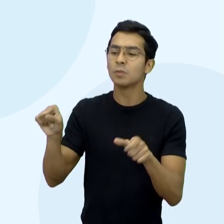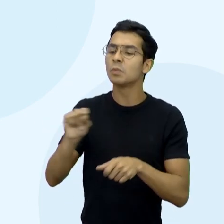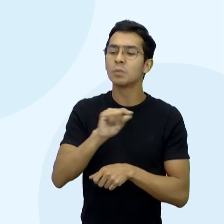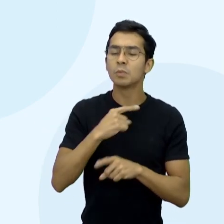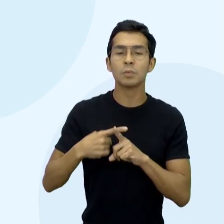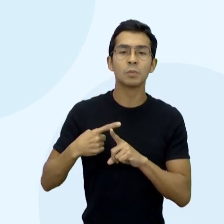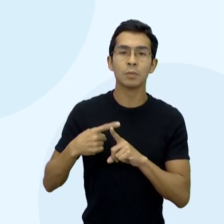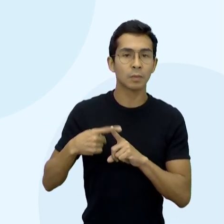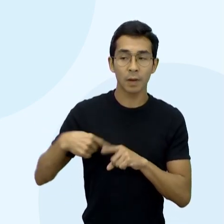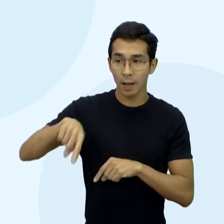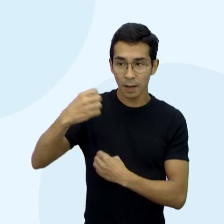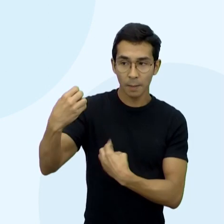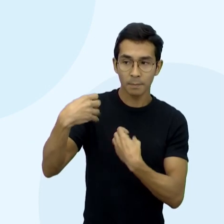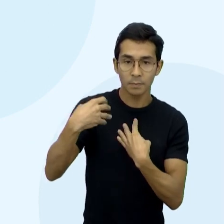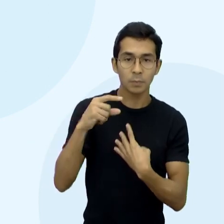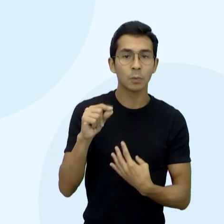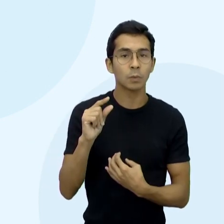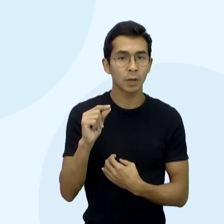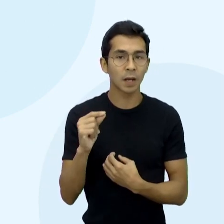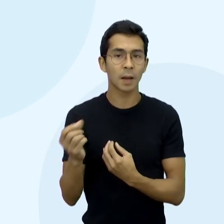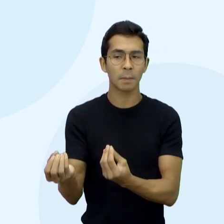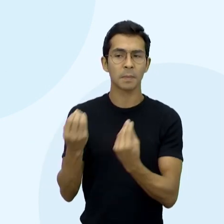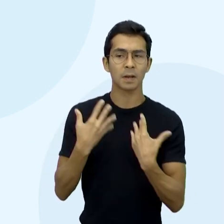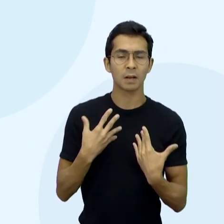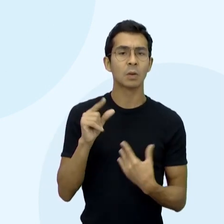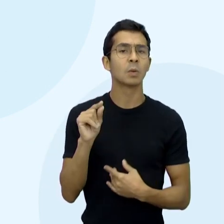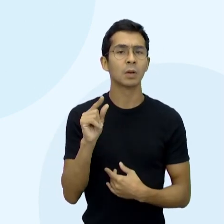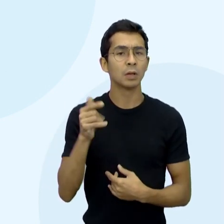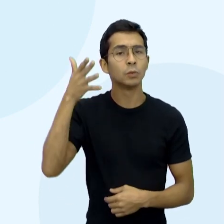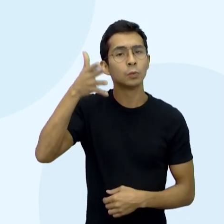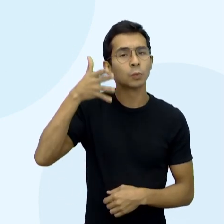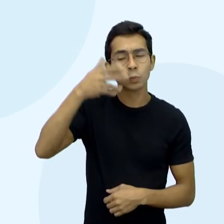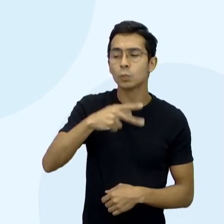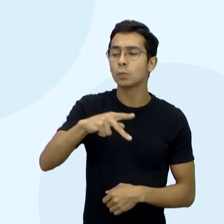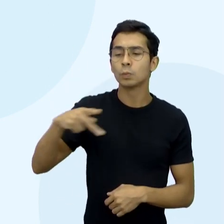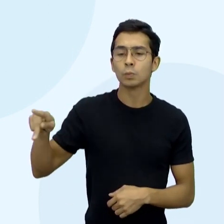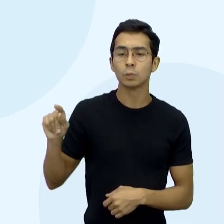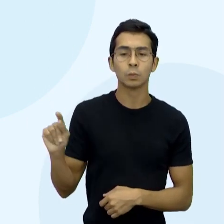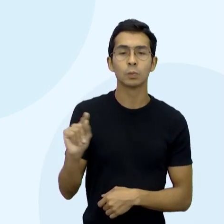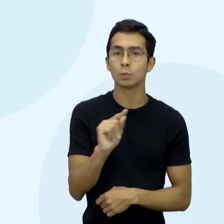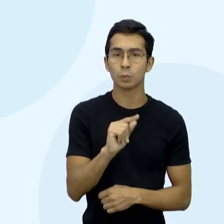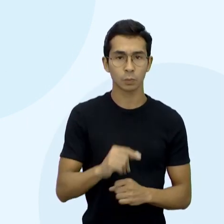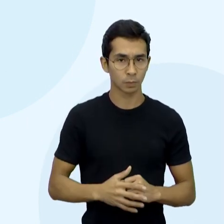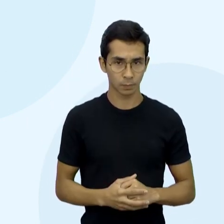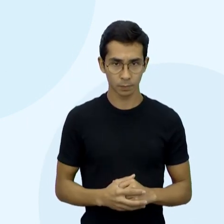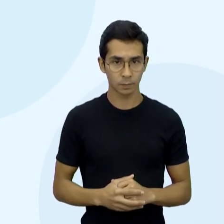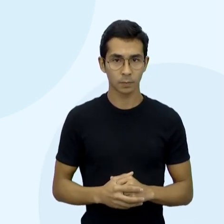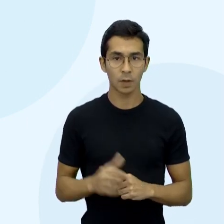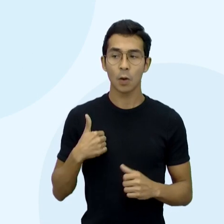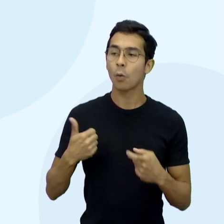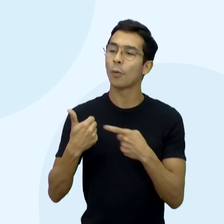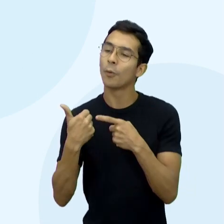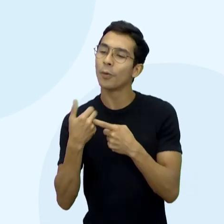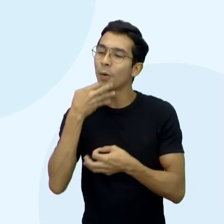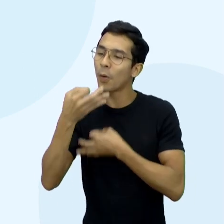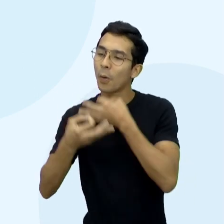elas? O que elas têm a nos oferecer? Que discursos elas apresentam? O que o meu engajamento diz ao curtir,